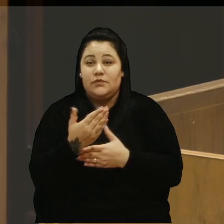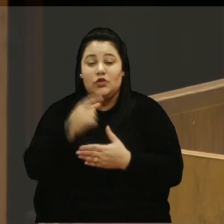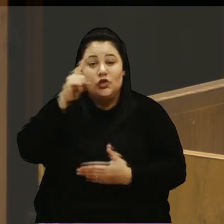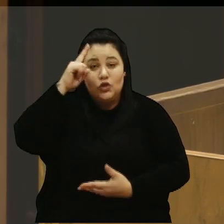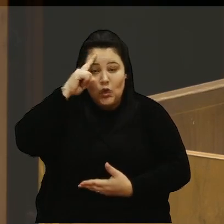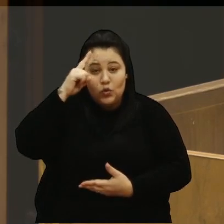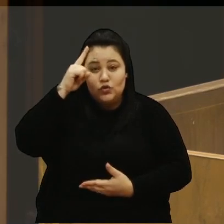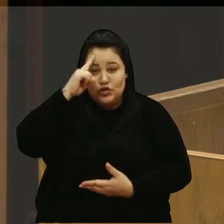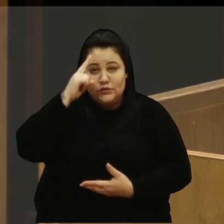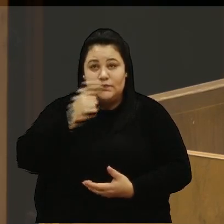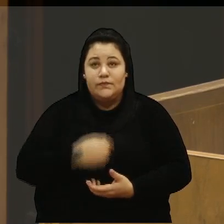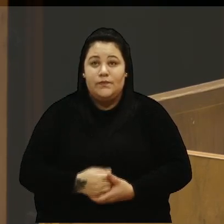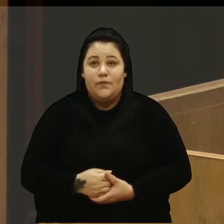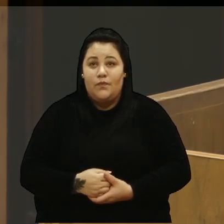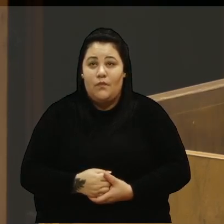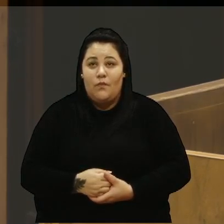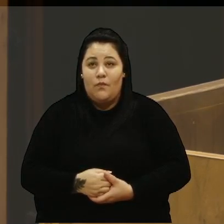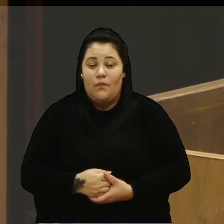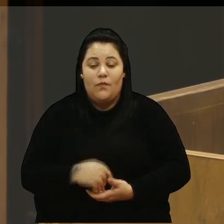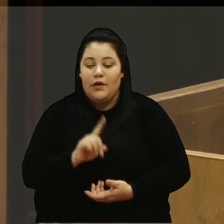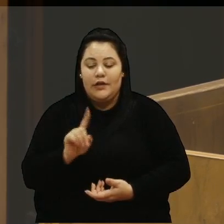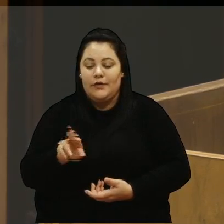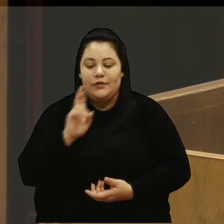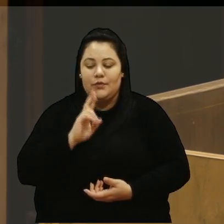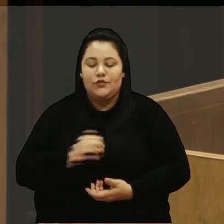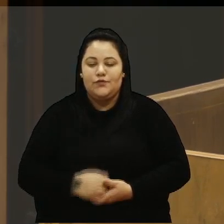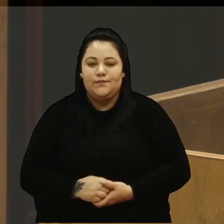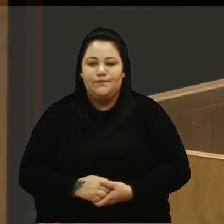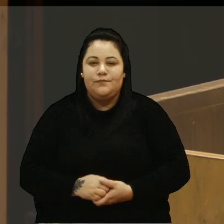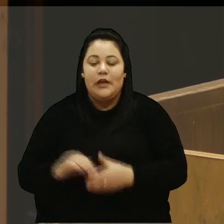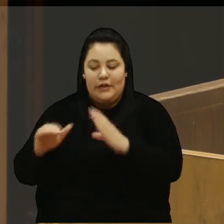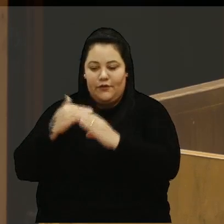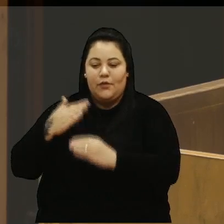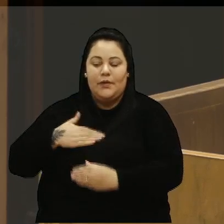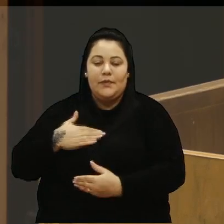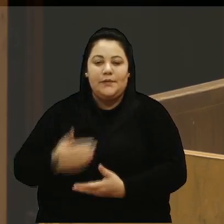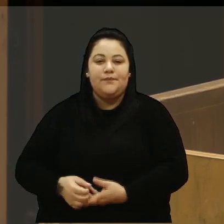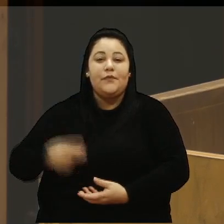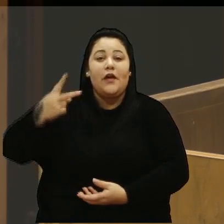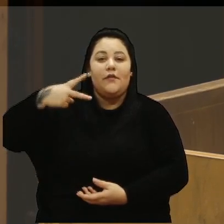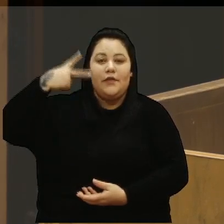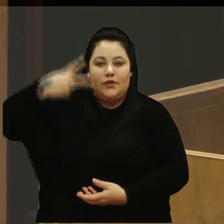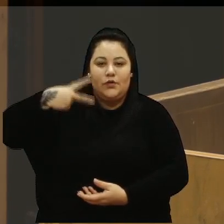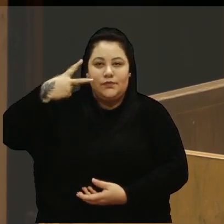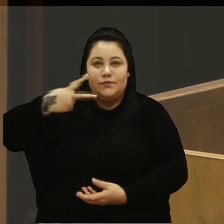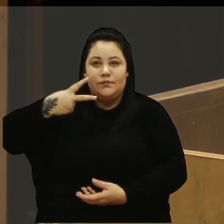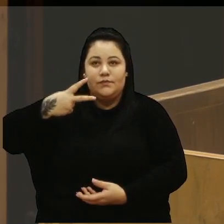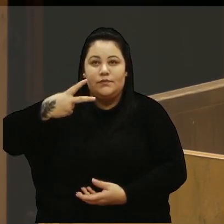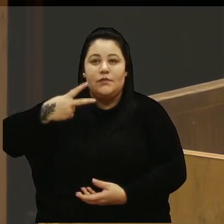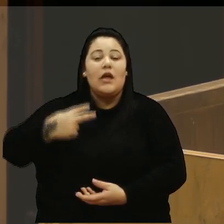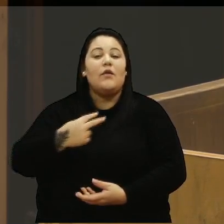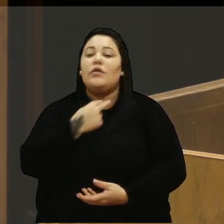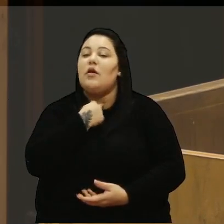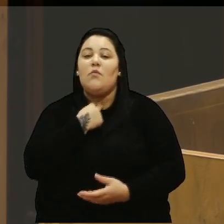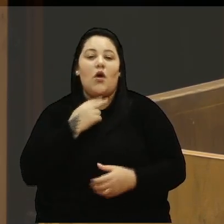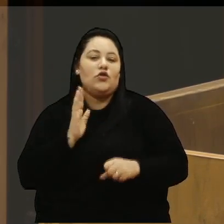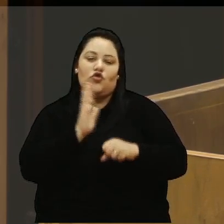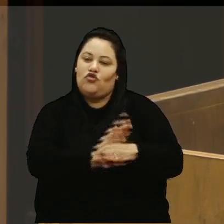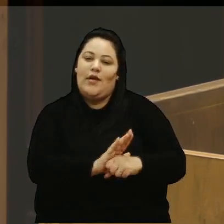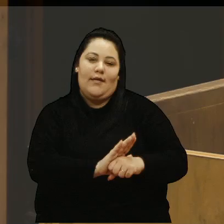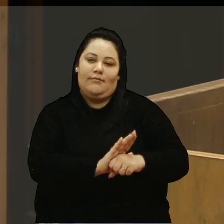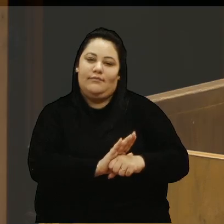diariamente, só que ele não me responde. Ele mandou aqui, ó: vereador, não vou poder lhe auxiliar nessa